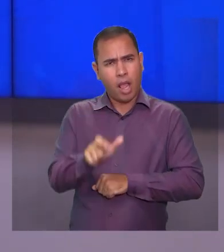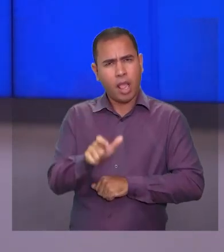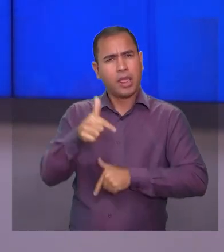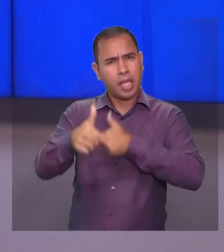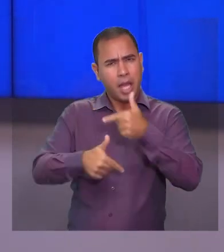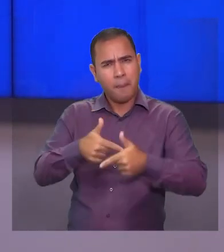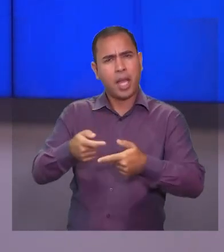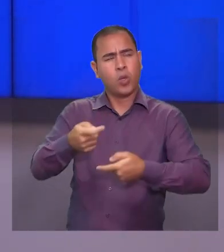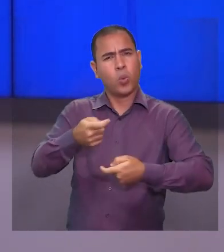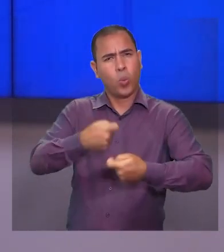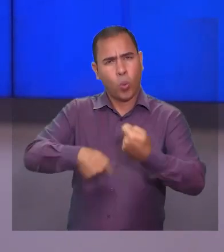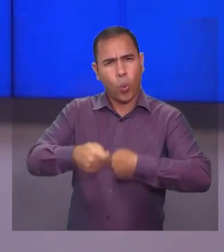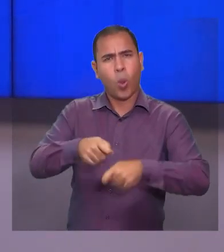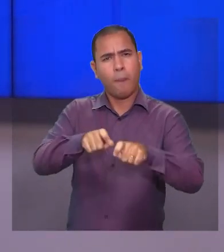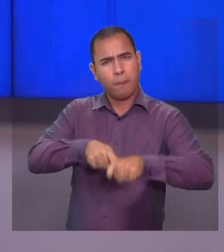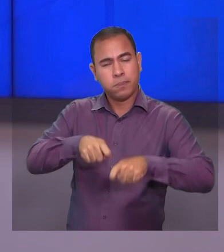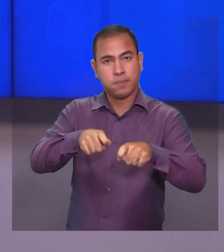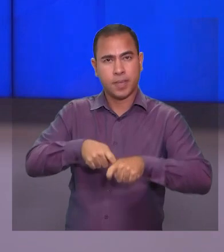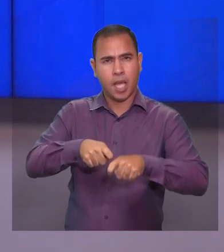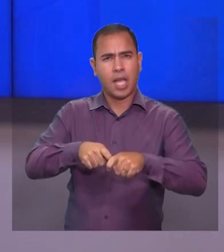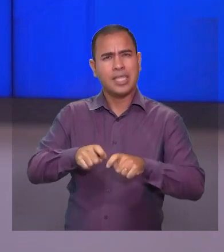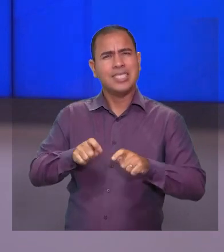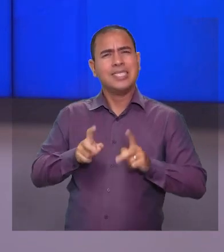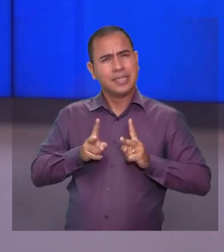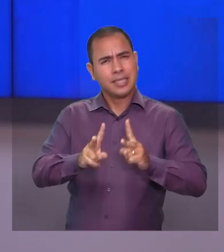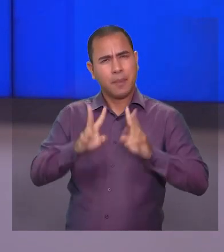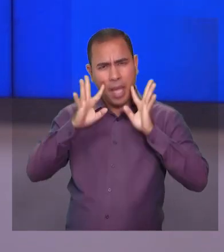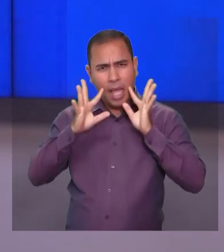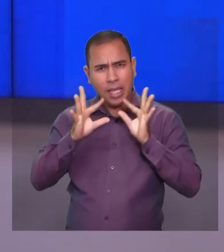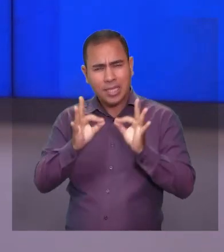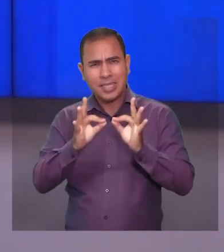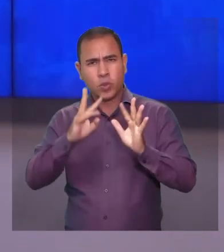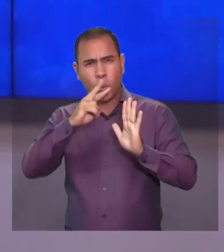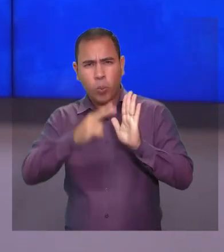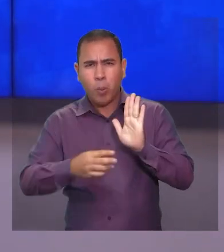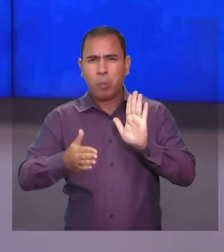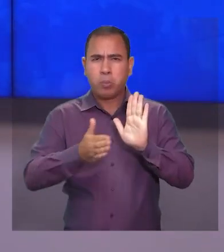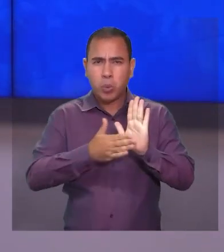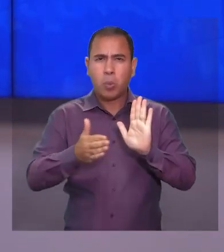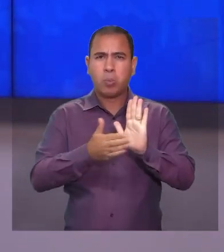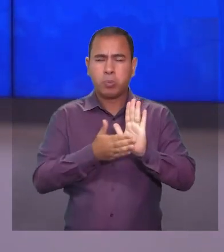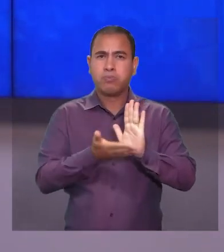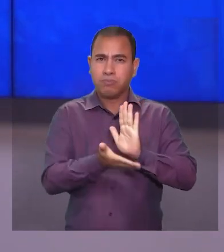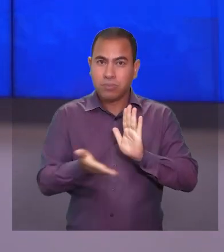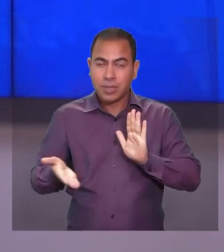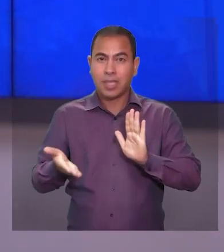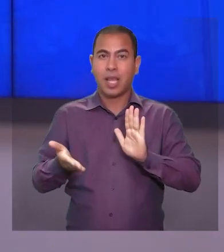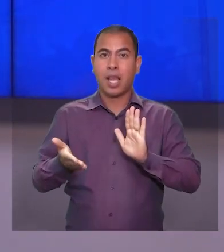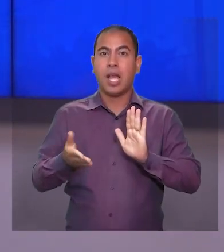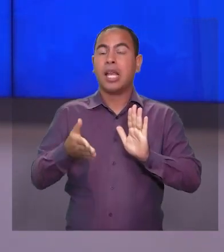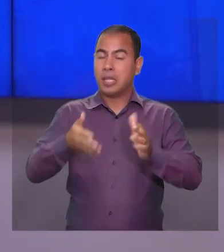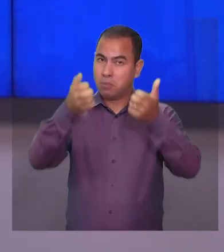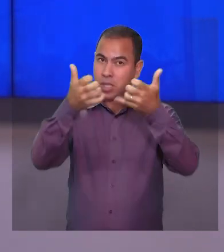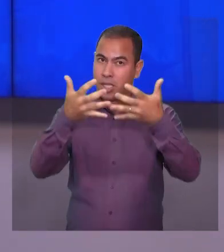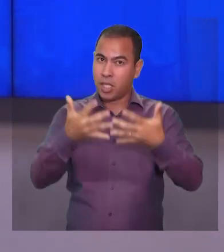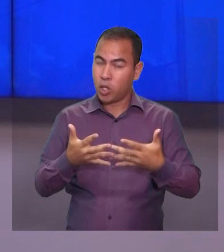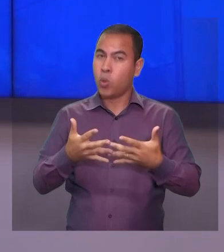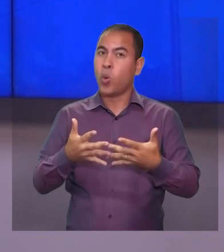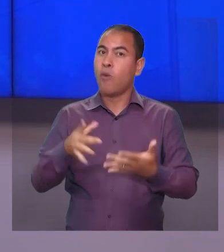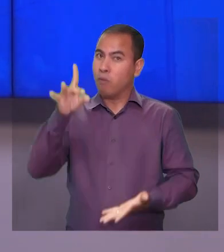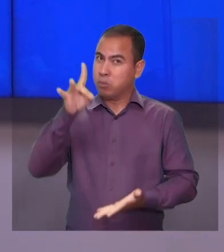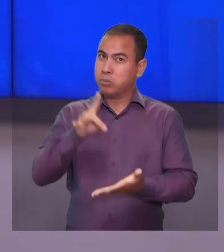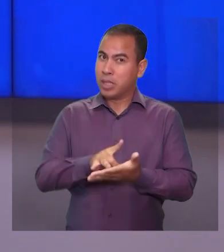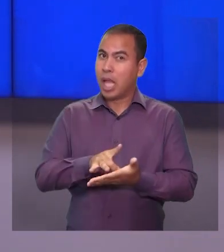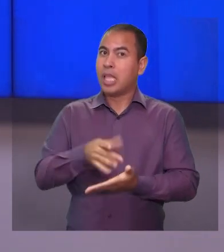rural e acompanha as pautas do setor produtivo com constância e afirmou que o trabalho vai valorizar ainda